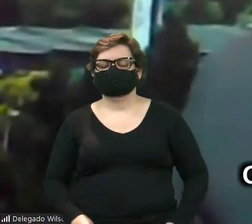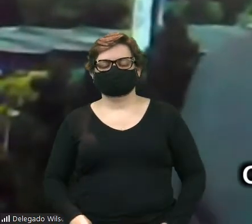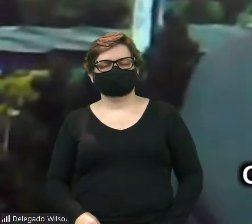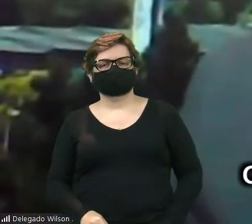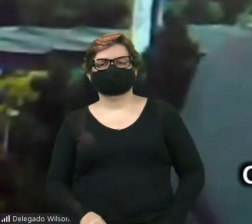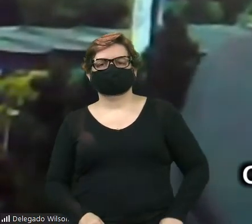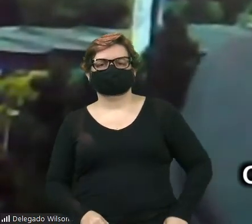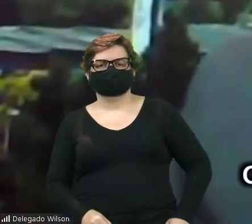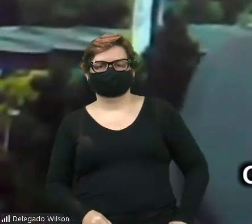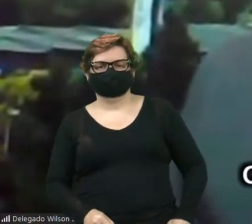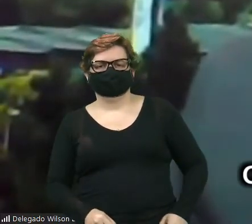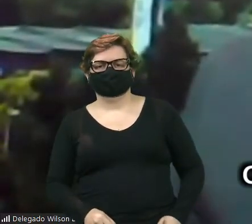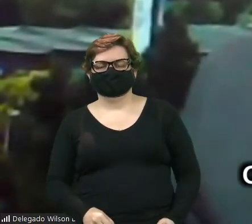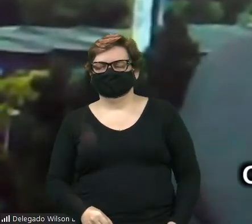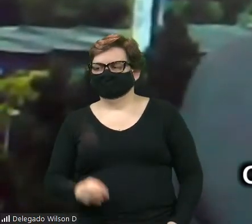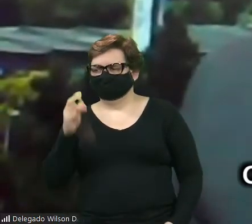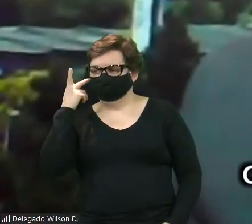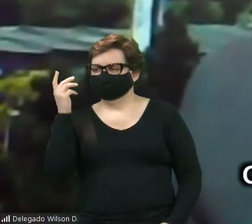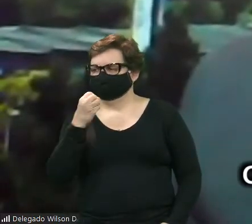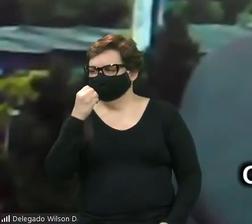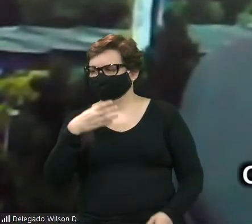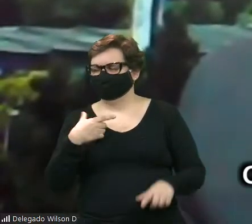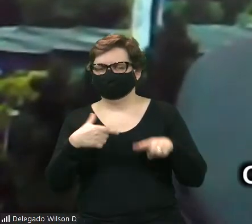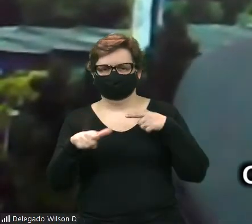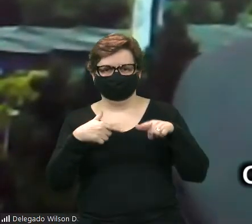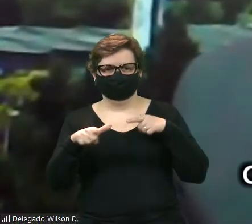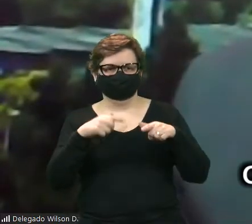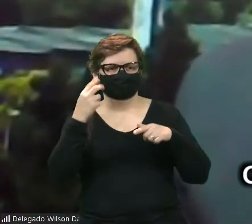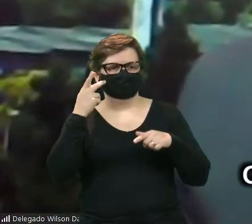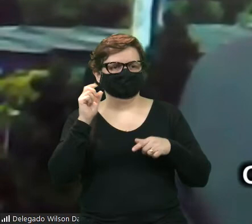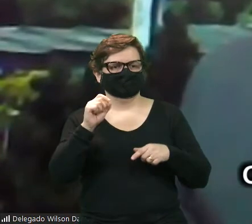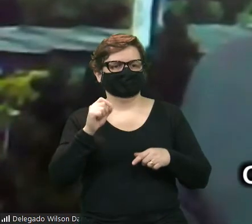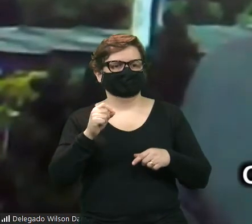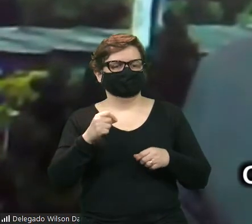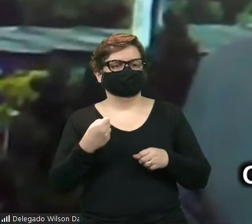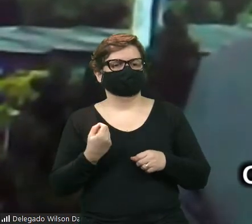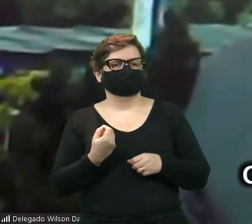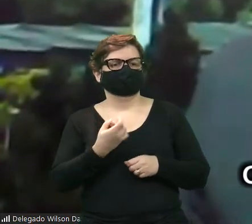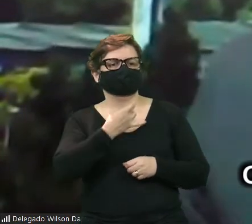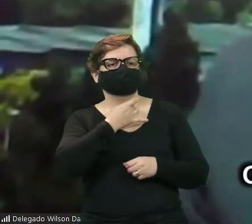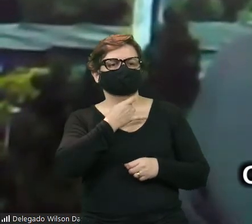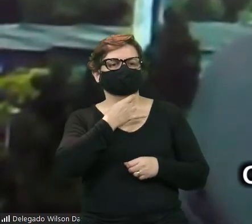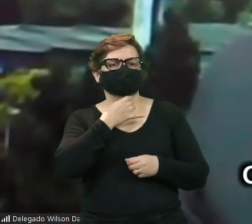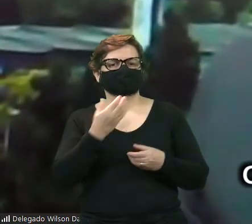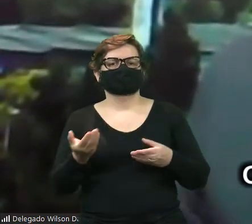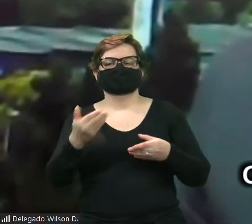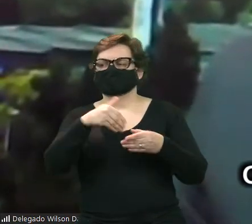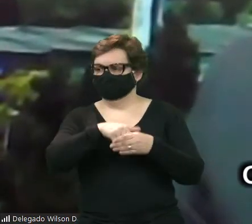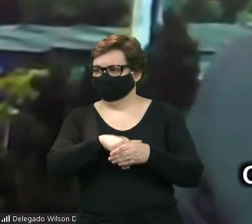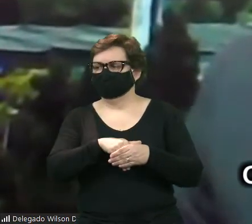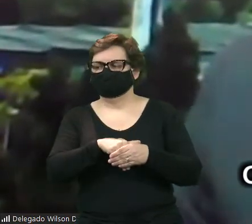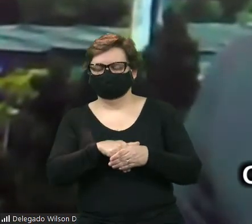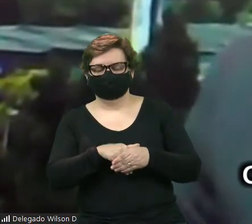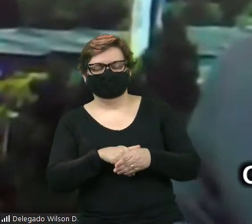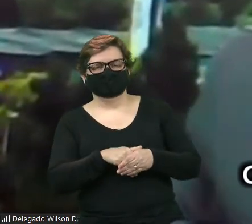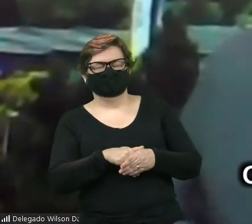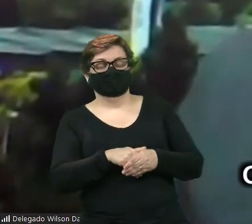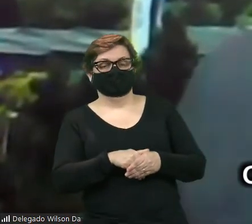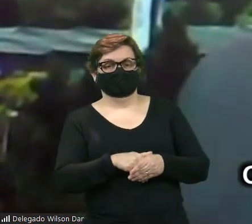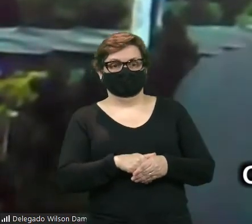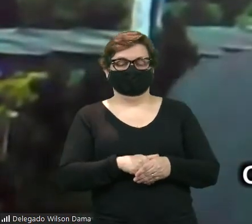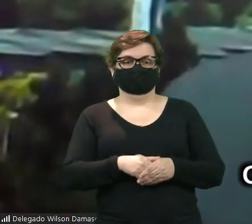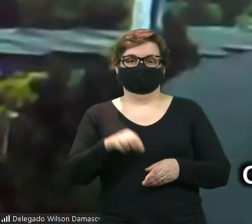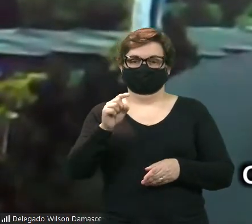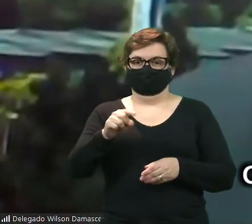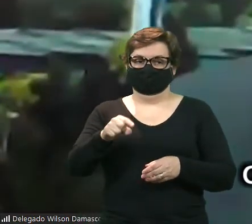pela dedicação que tiveram para que Marília fosse incluída pelo governo do Estado como município de interesse turístico, que